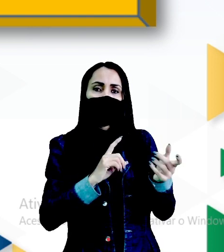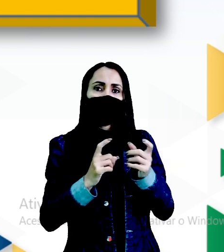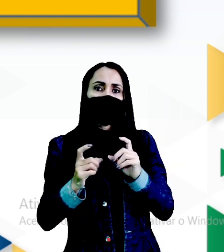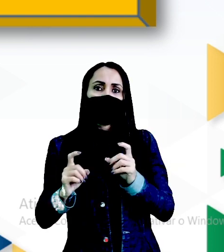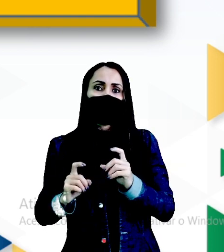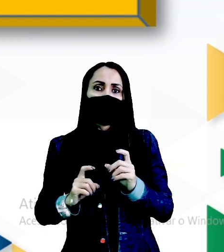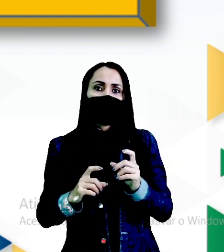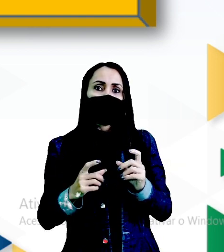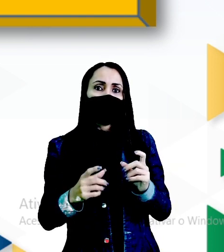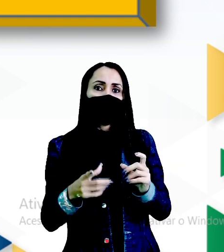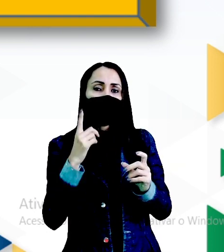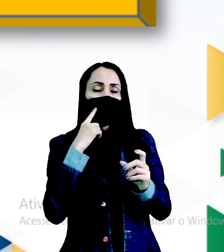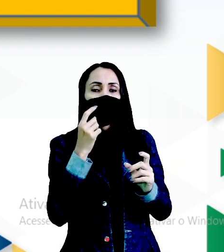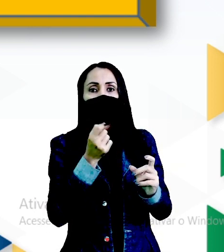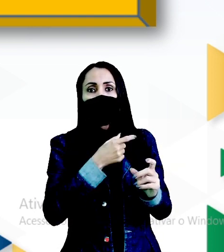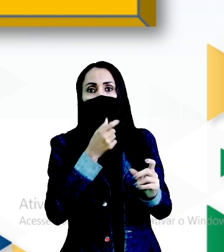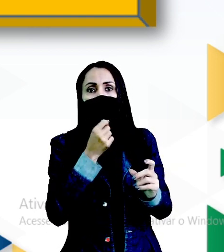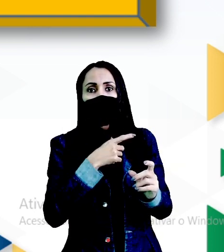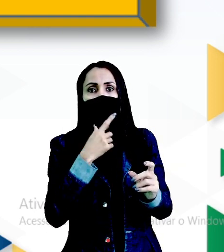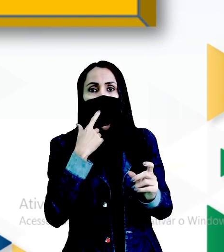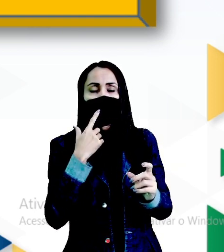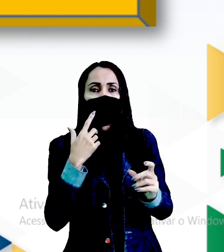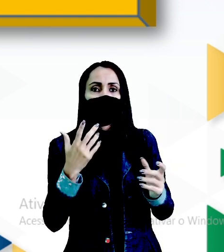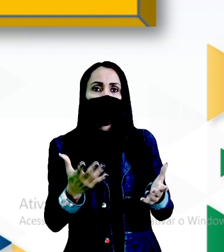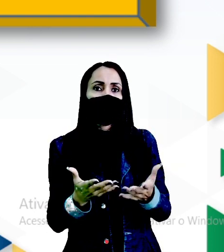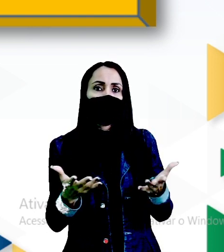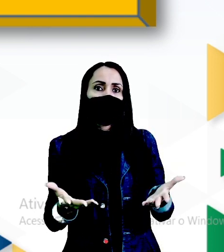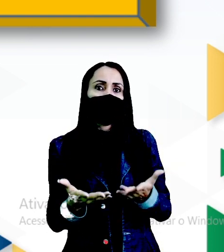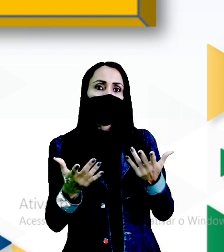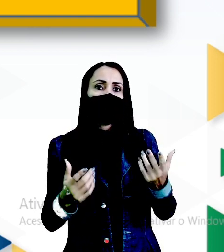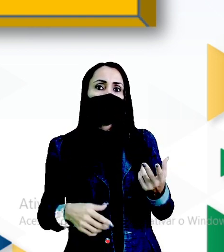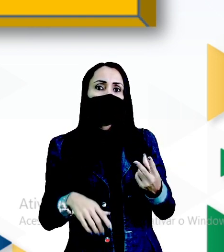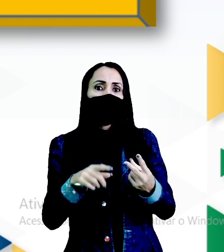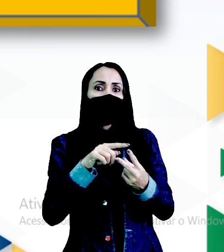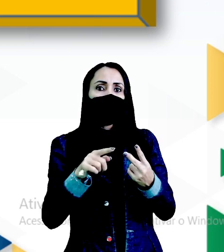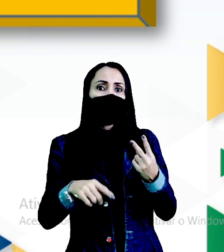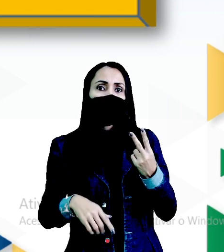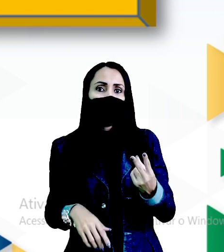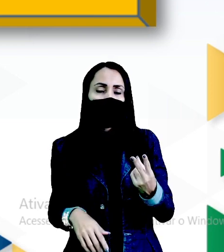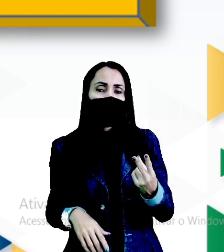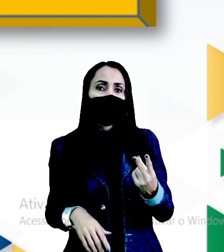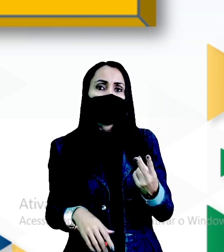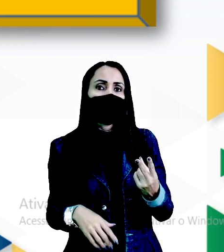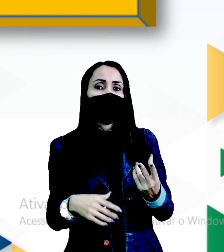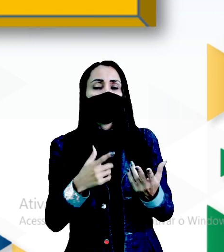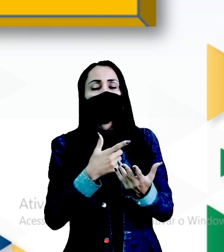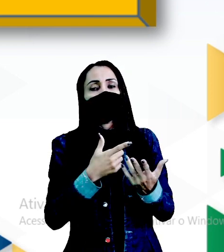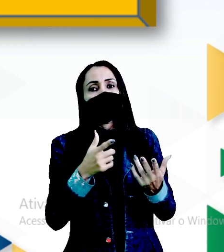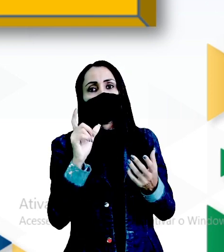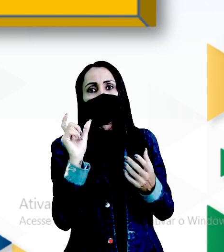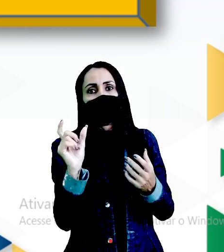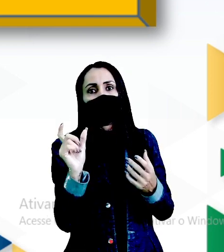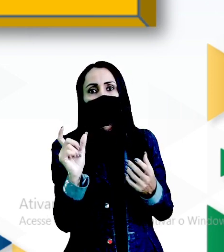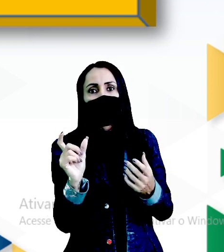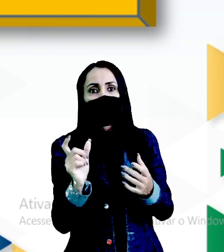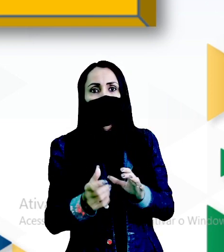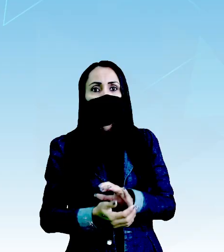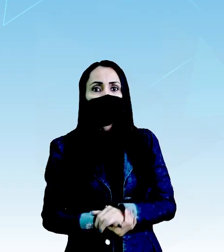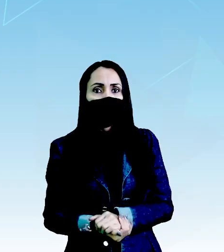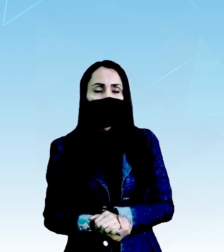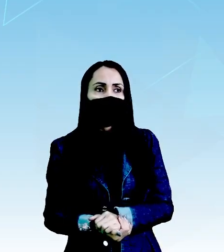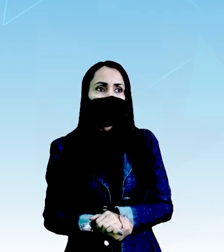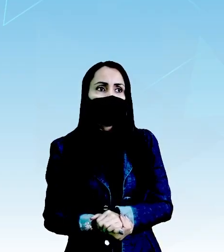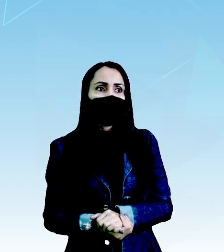por outro lado, explora o duplo sentido das palavras para produzir efeito humorístico.